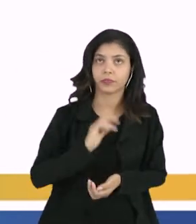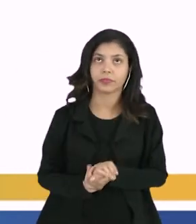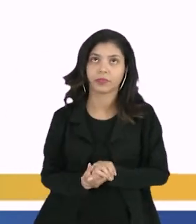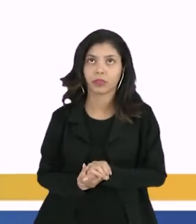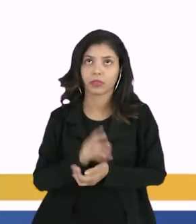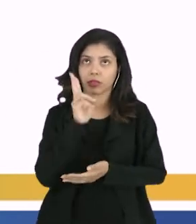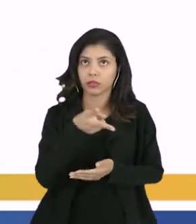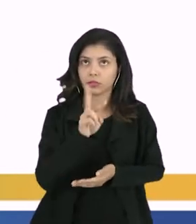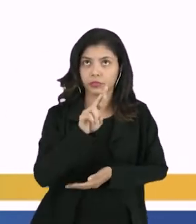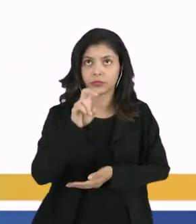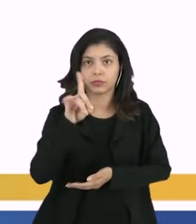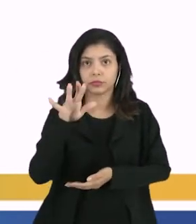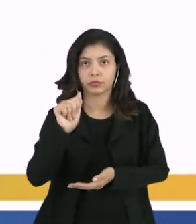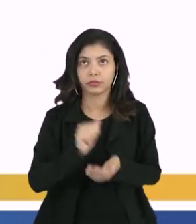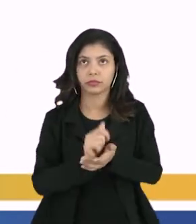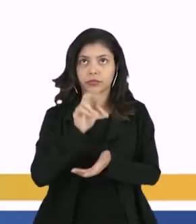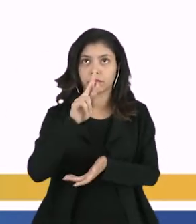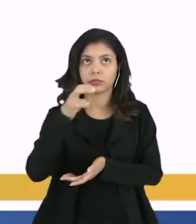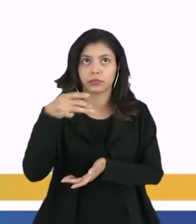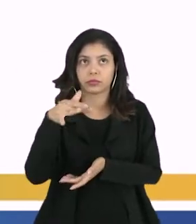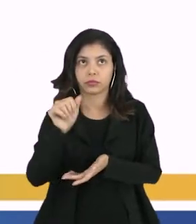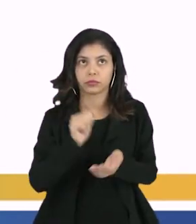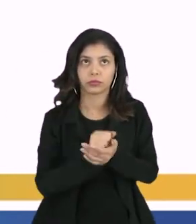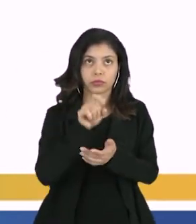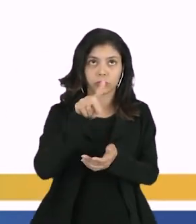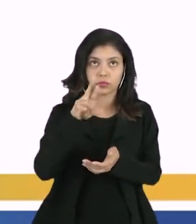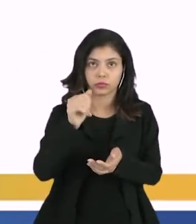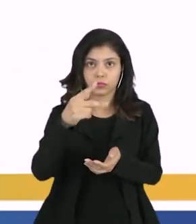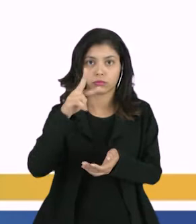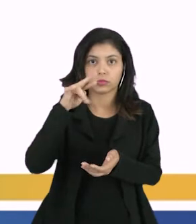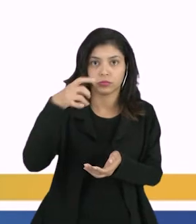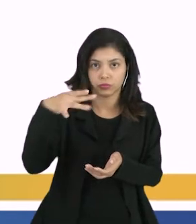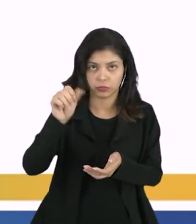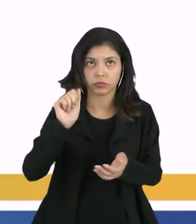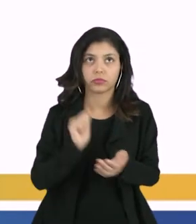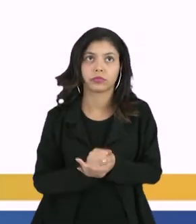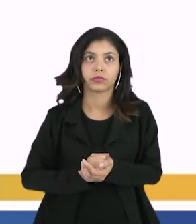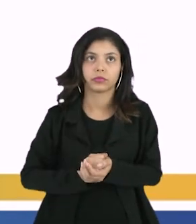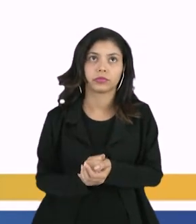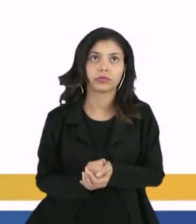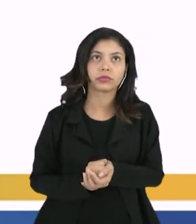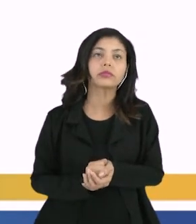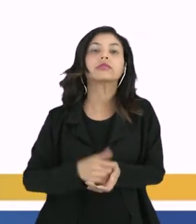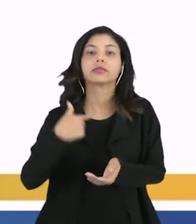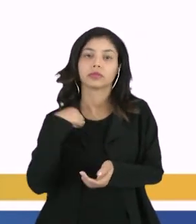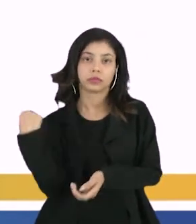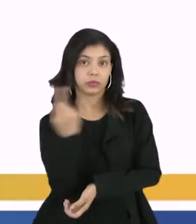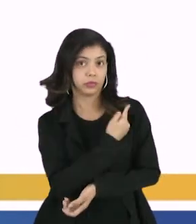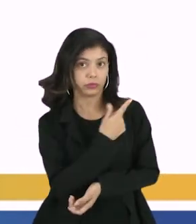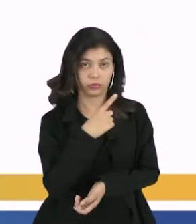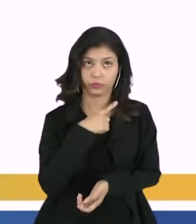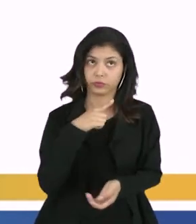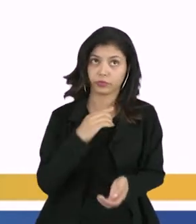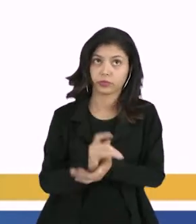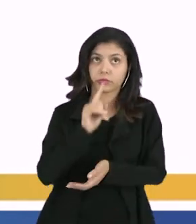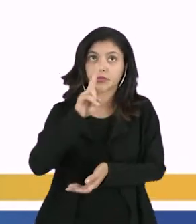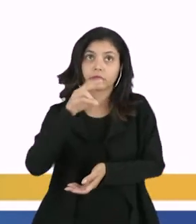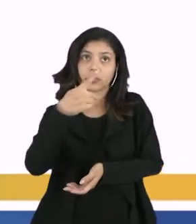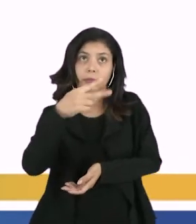maneiras, sempre com o radical e os afixos, sufixo e prefixo. Nós temos a